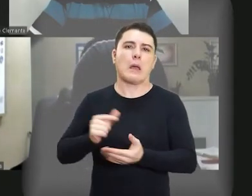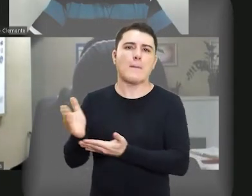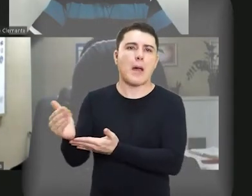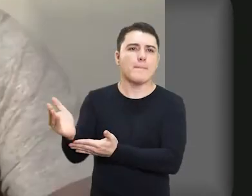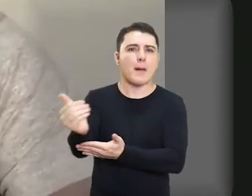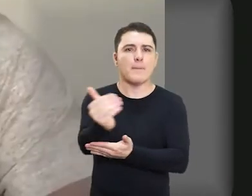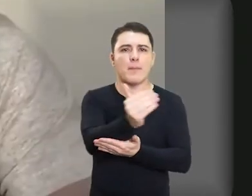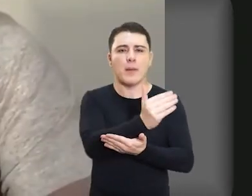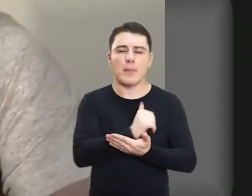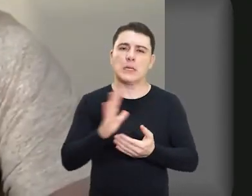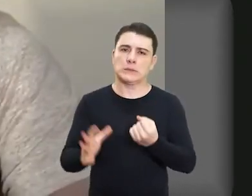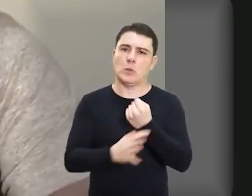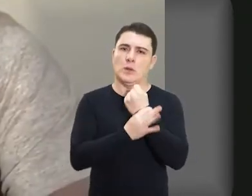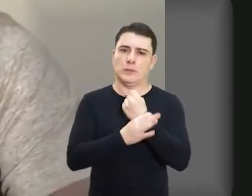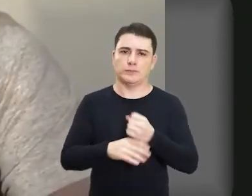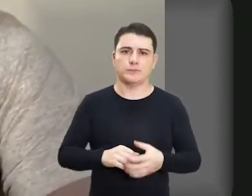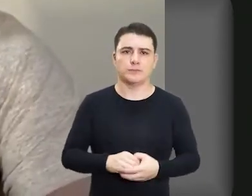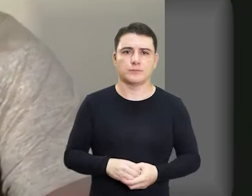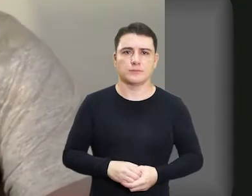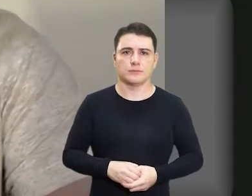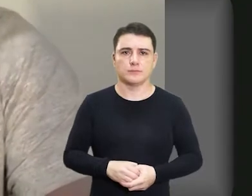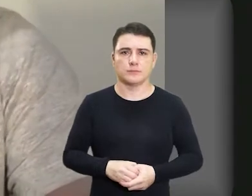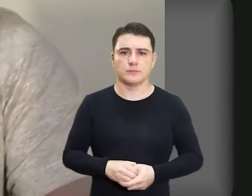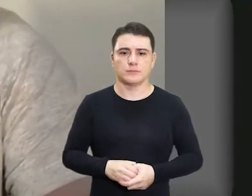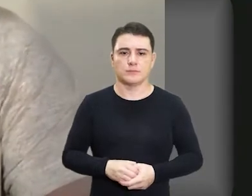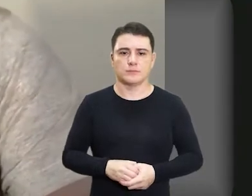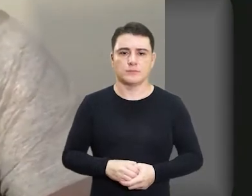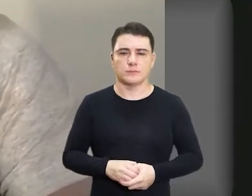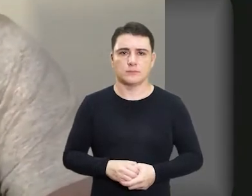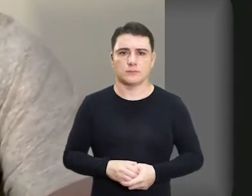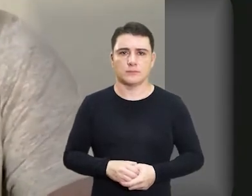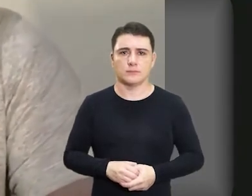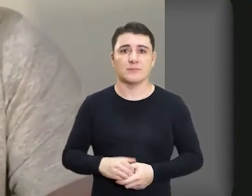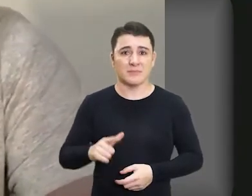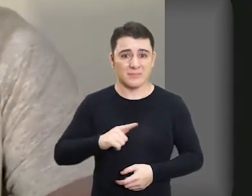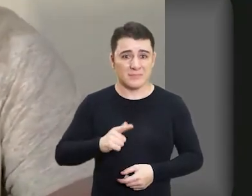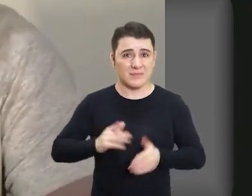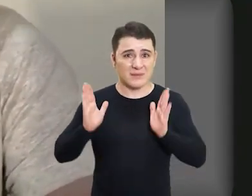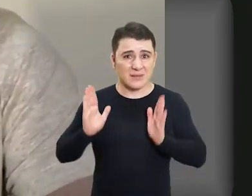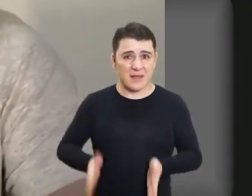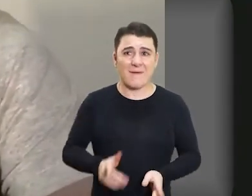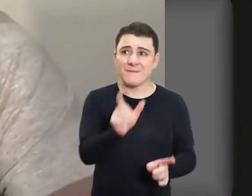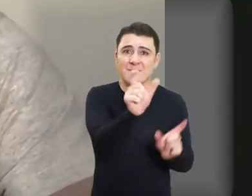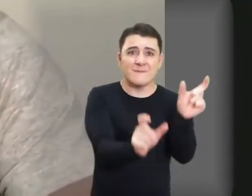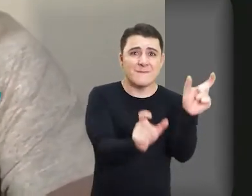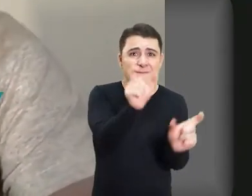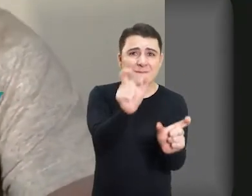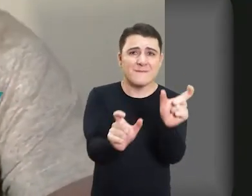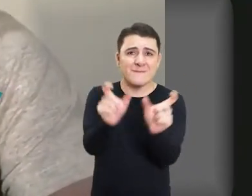da Violência, construído pelo Fórum de Segurança Pública.